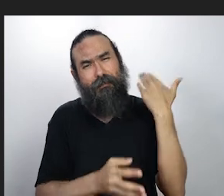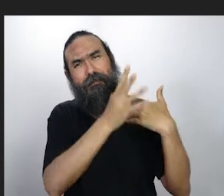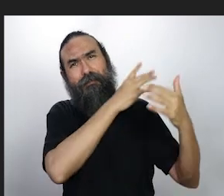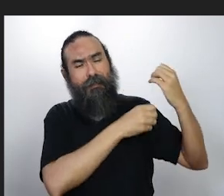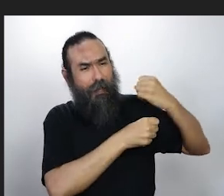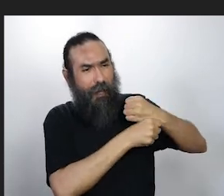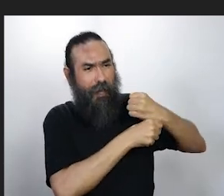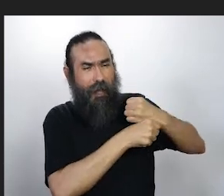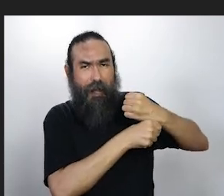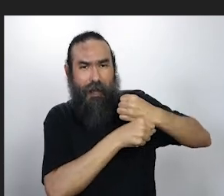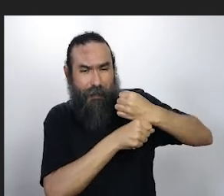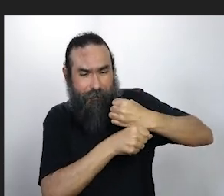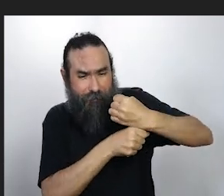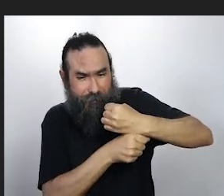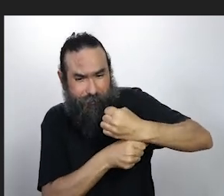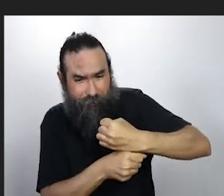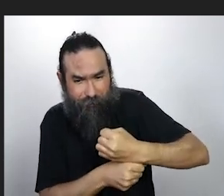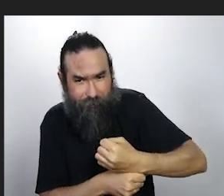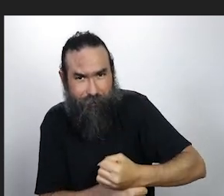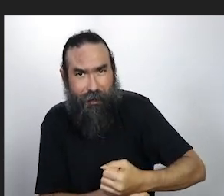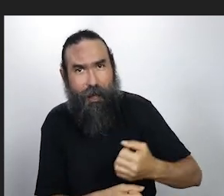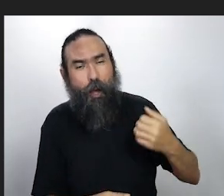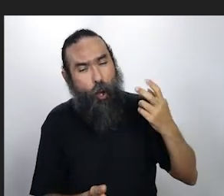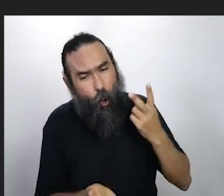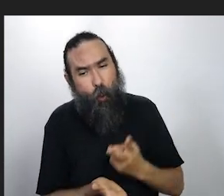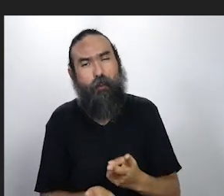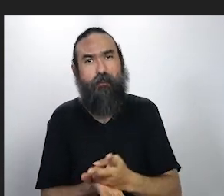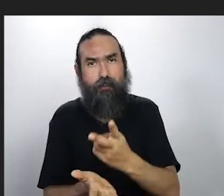sempre renovando com o Juliano. Então,